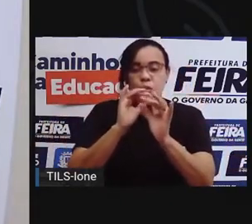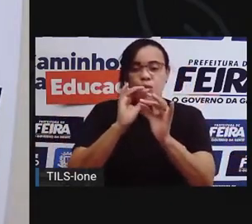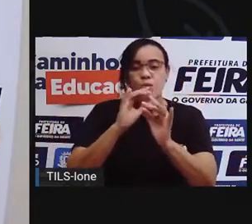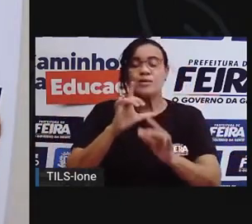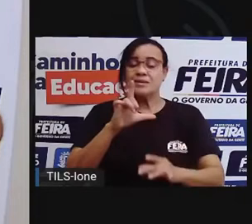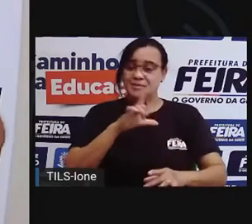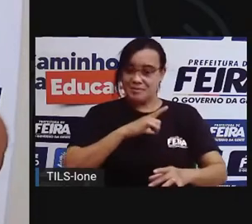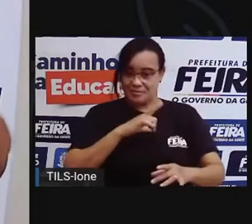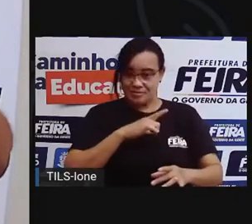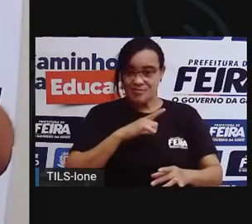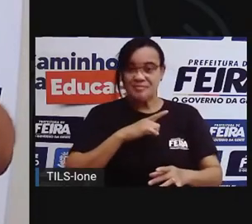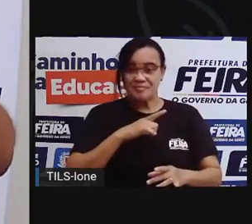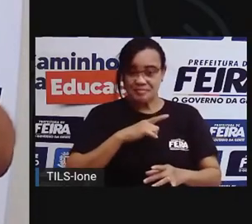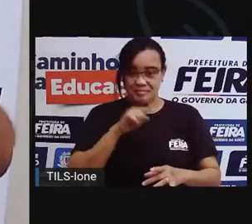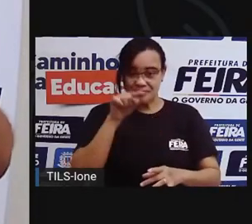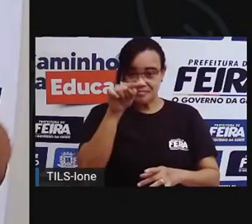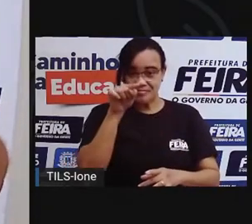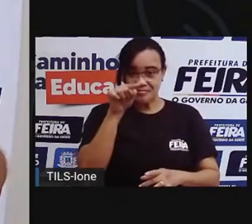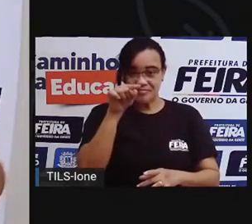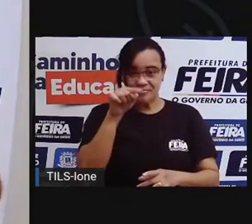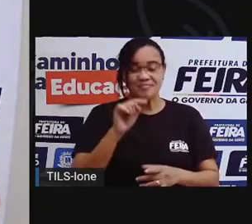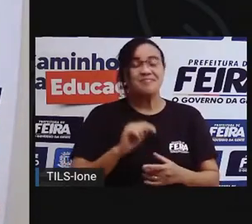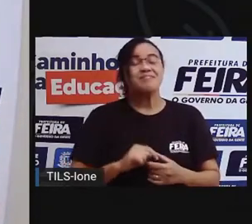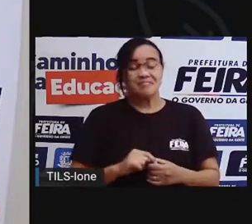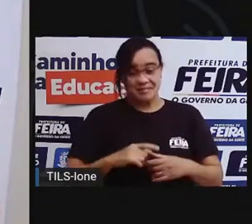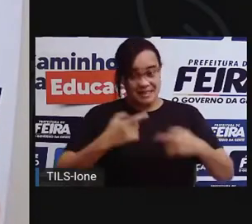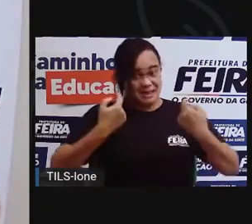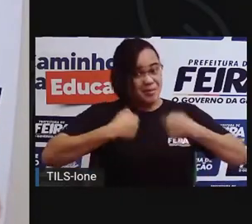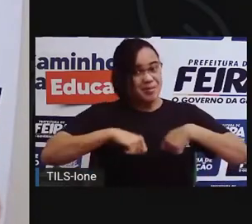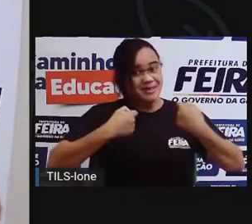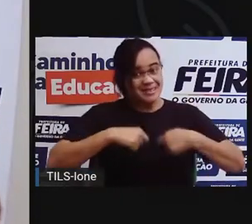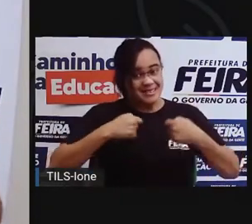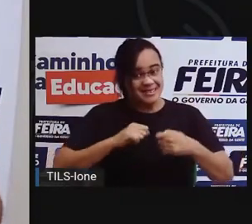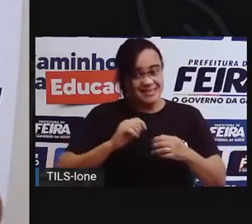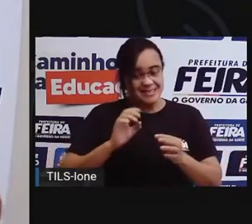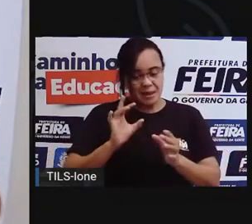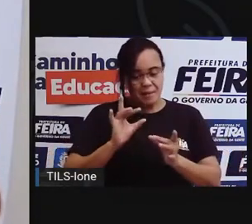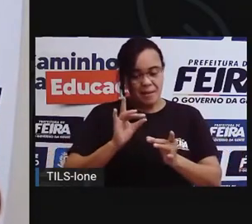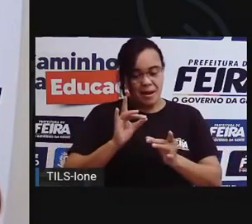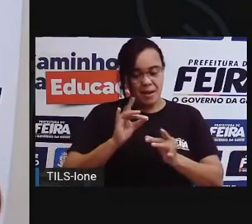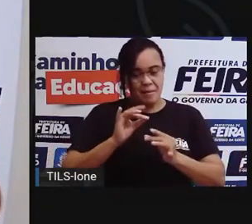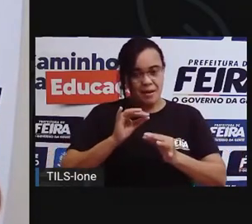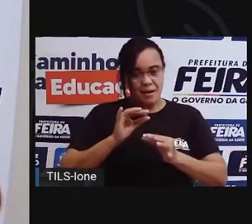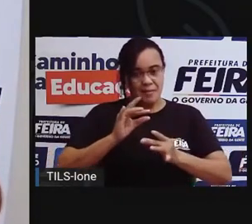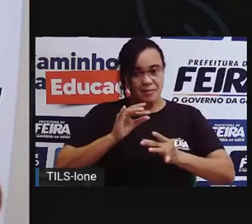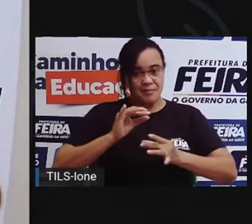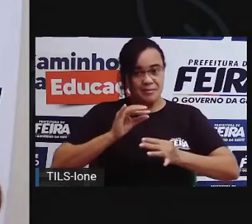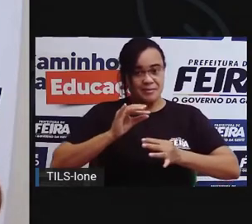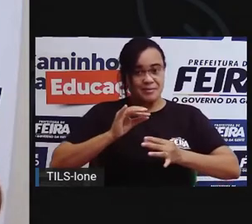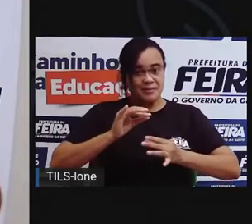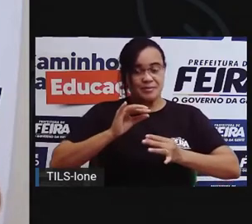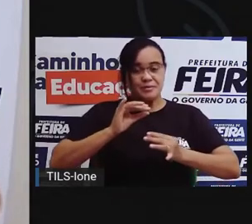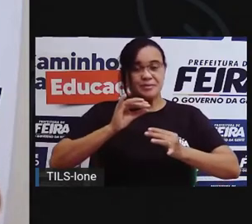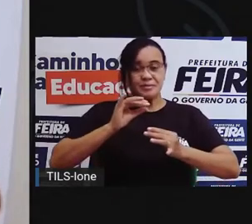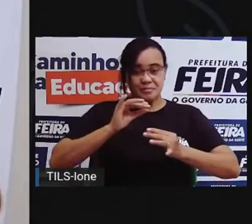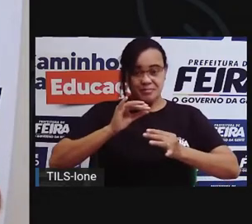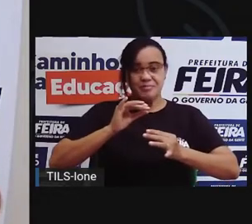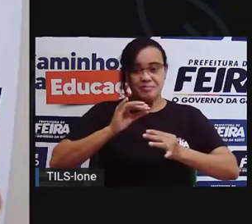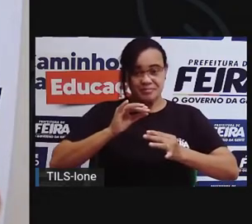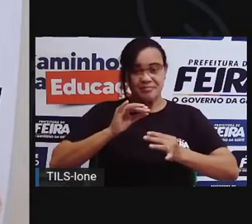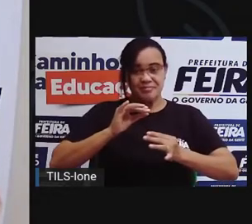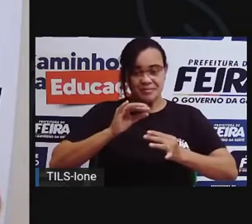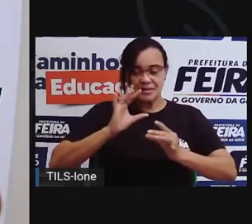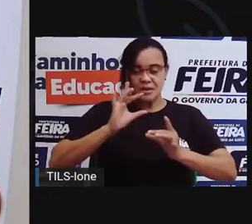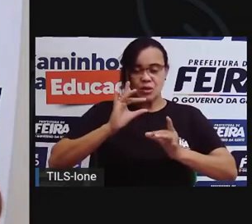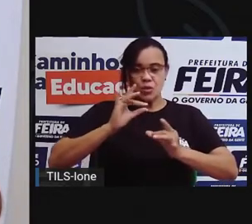chamada. Sopra aqui, a gente aperta aqui, olha os botõezinhos